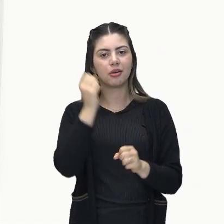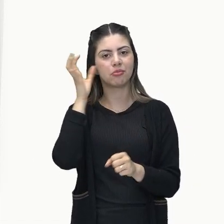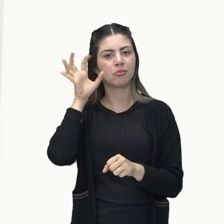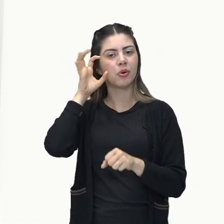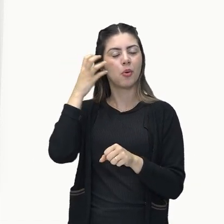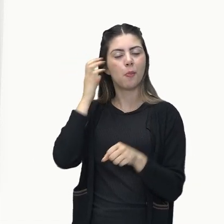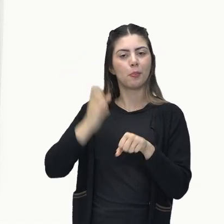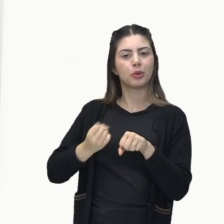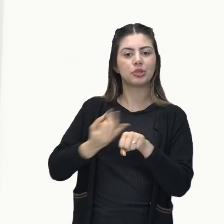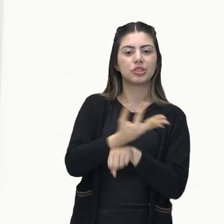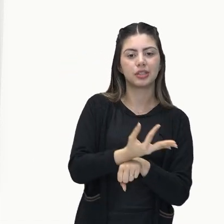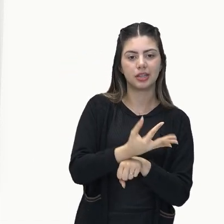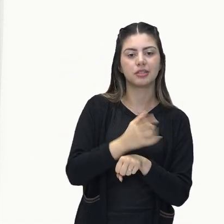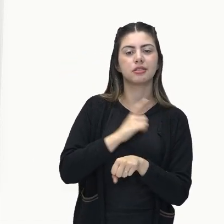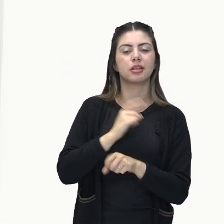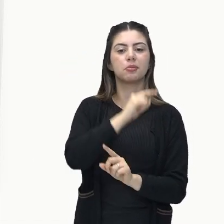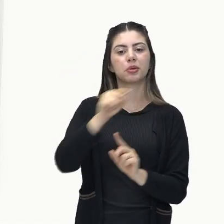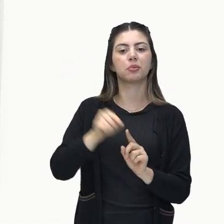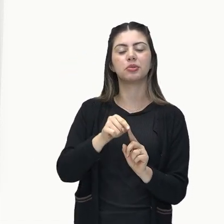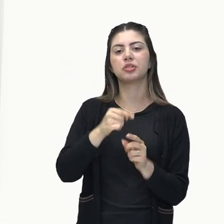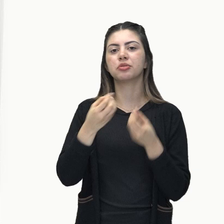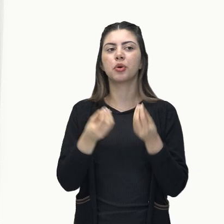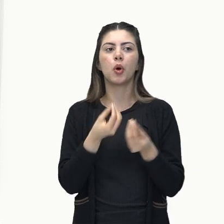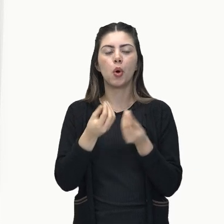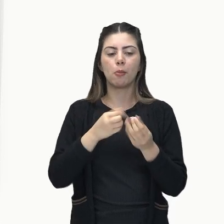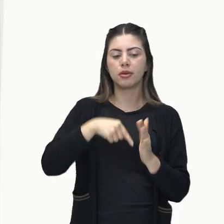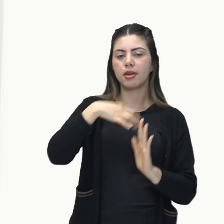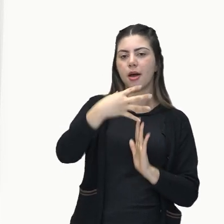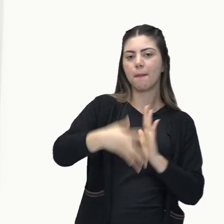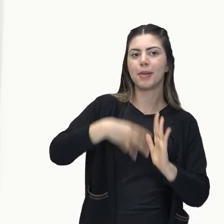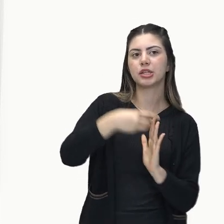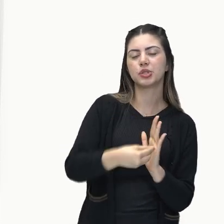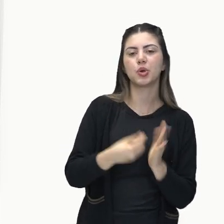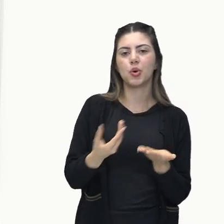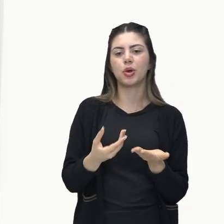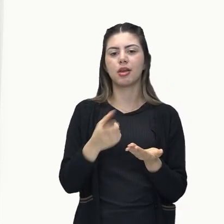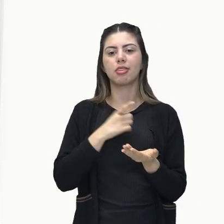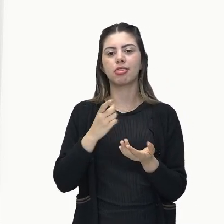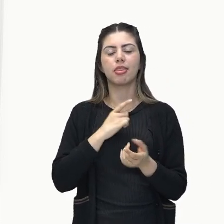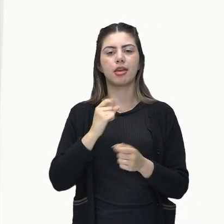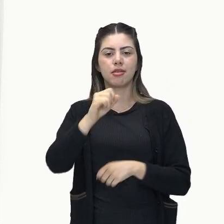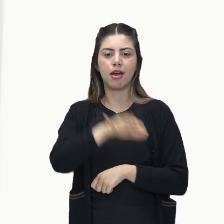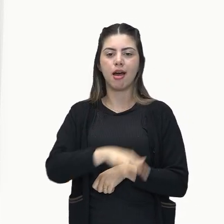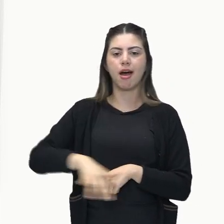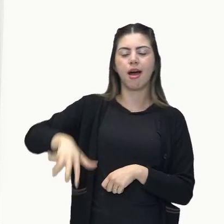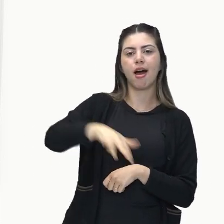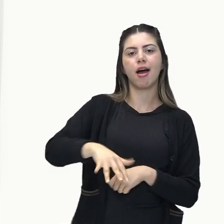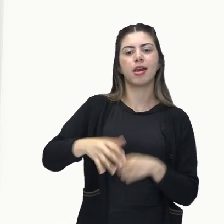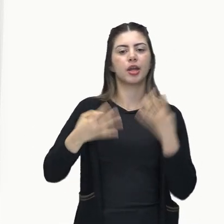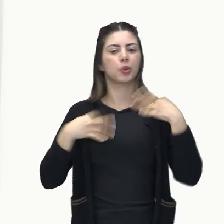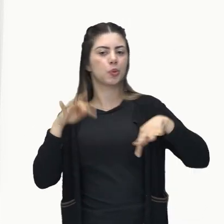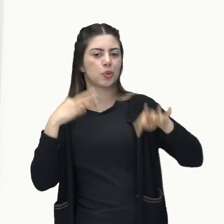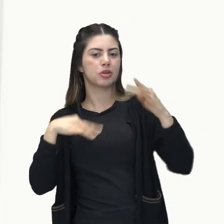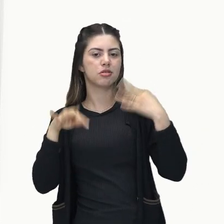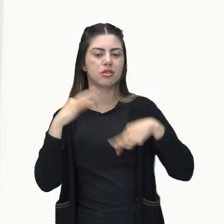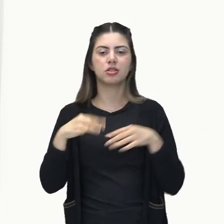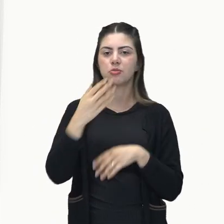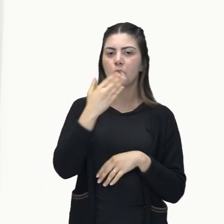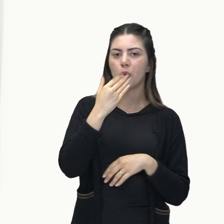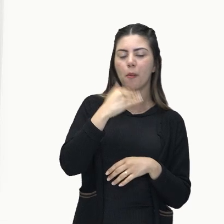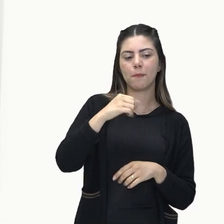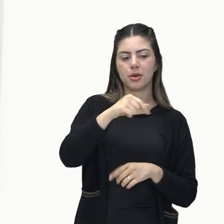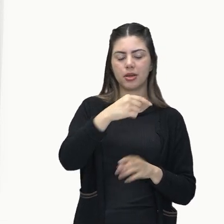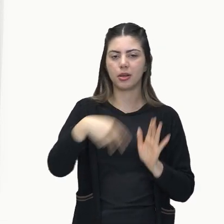comidas típicas e gírias do Amazonas. Então ele quer ensinar alguma coisa, né? Ali do portal Amazônia, com informações da SEDUC